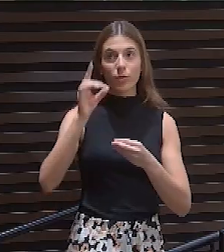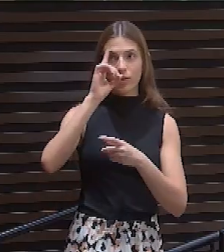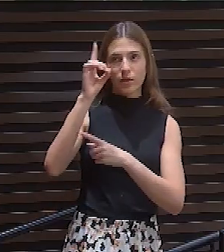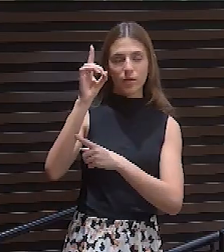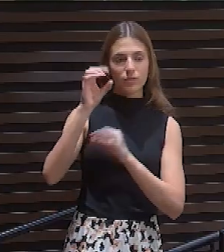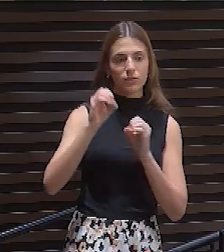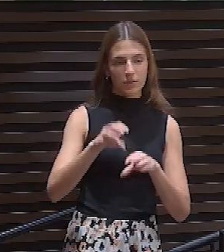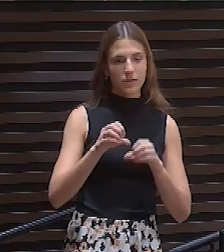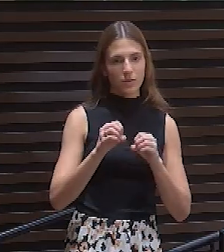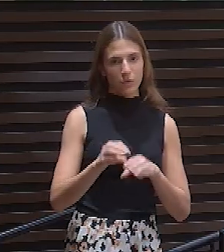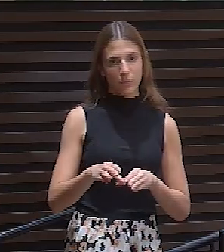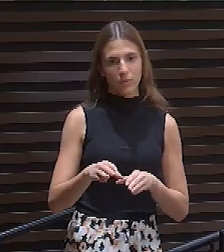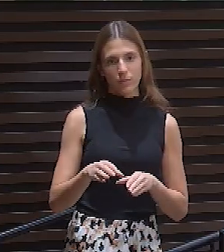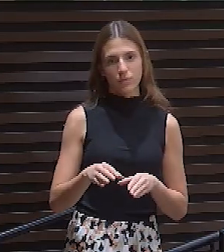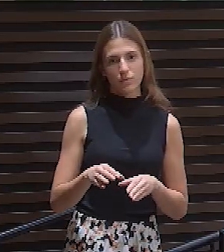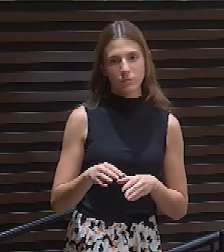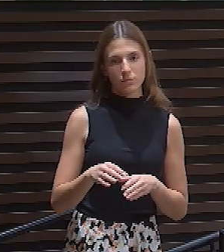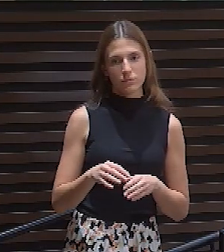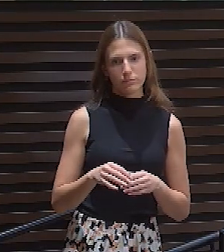Quando